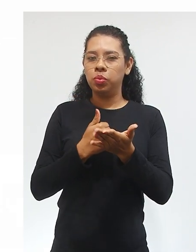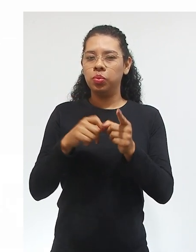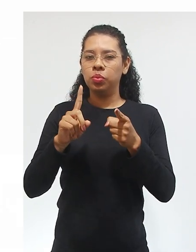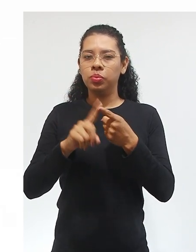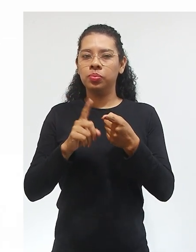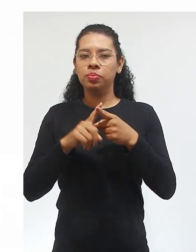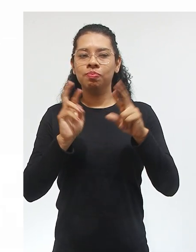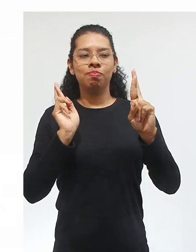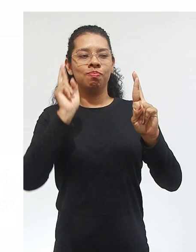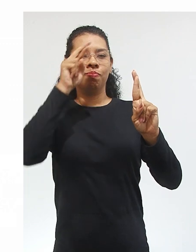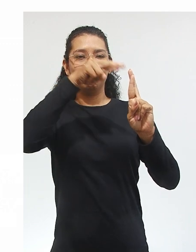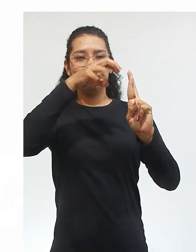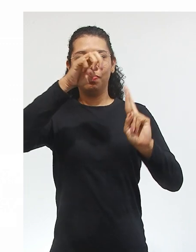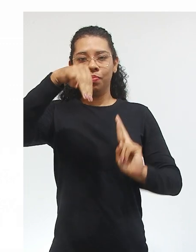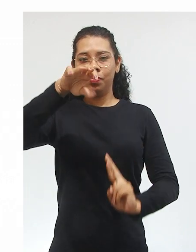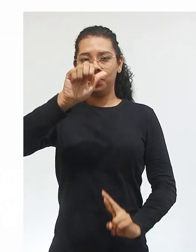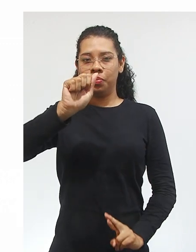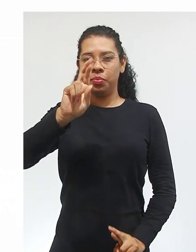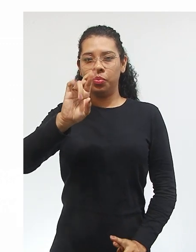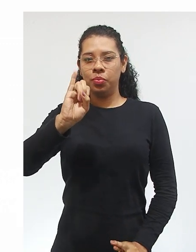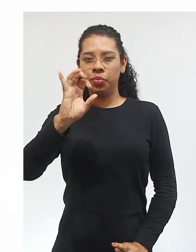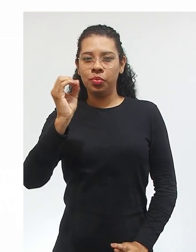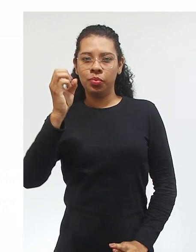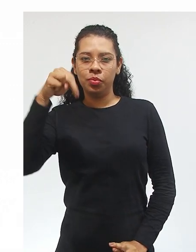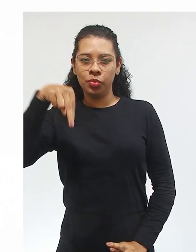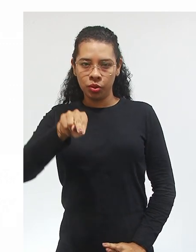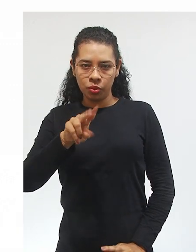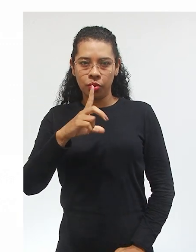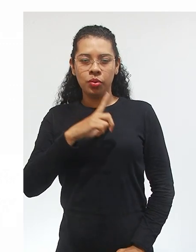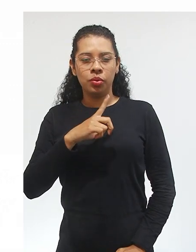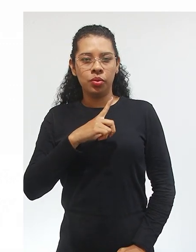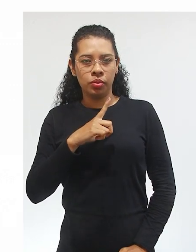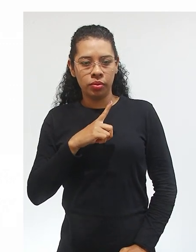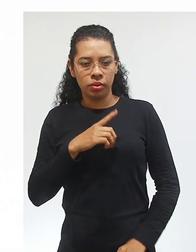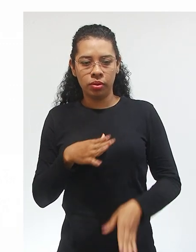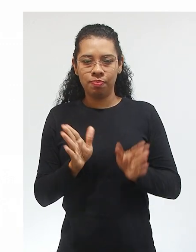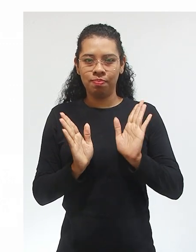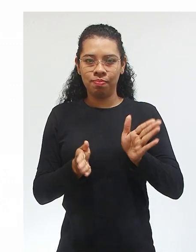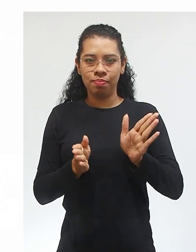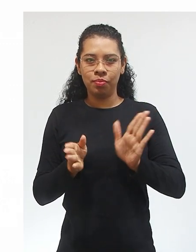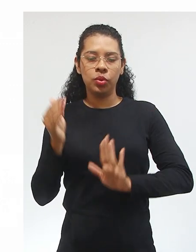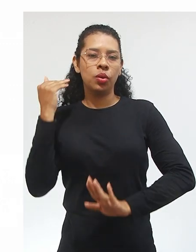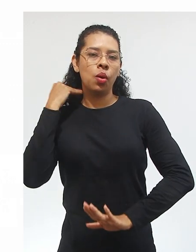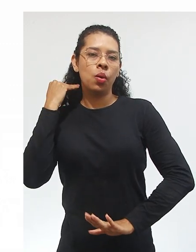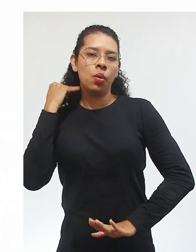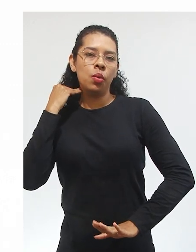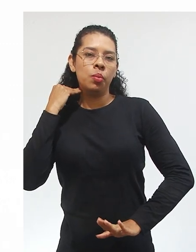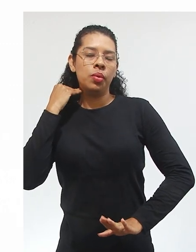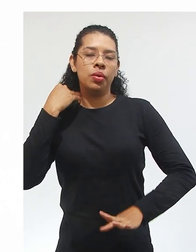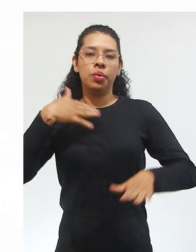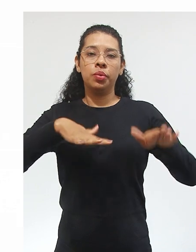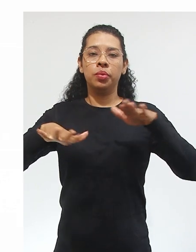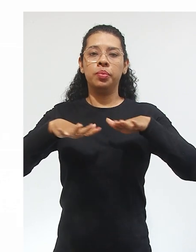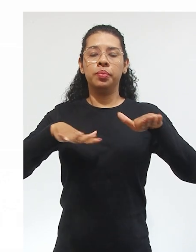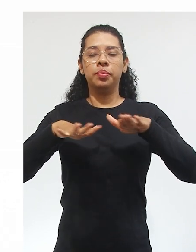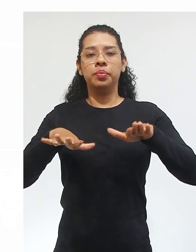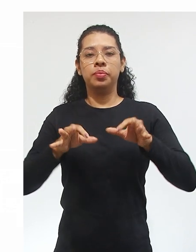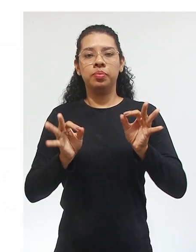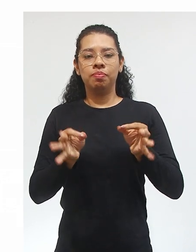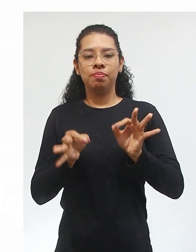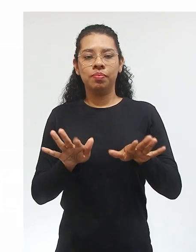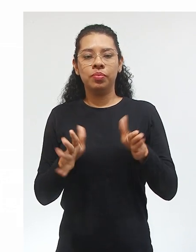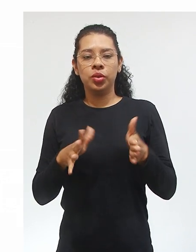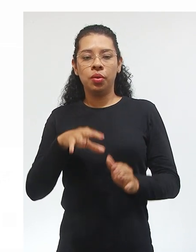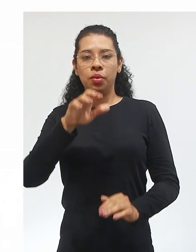alguns livros eu já considero à vista como já o banco conta movimento. Então aqui, quando eu estiver explicando, à